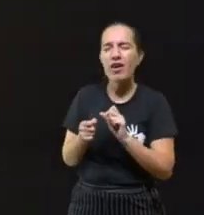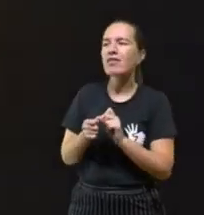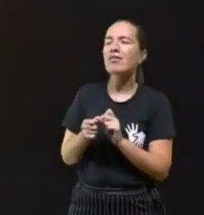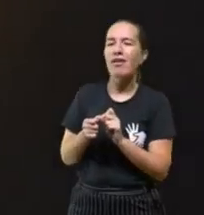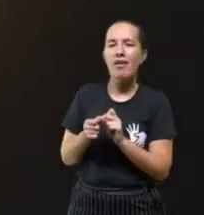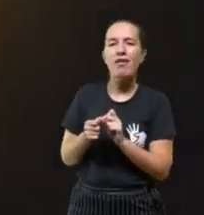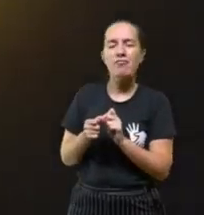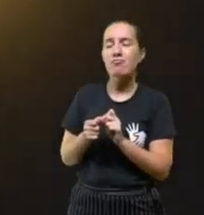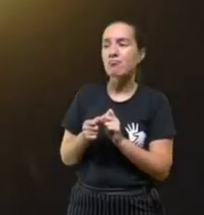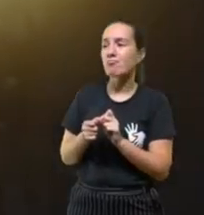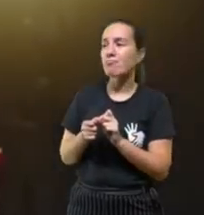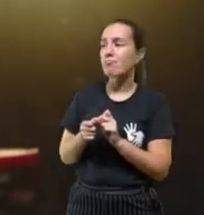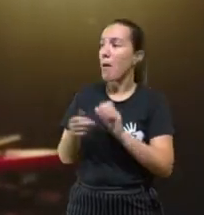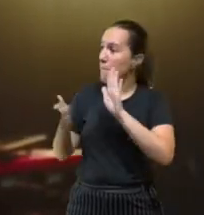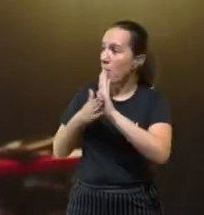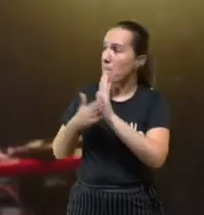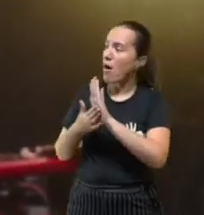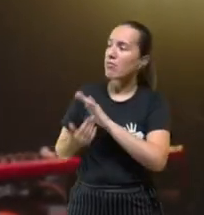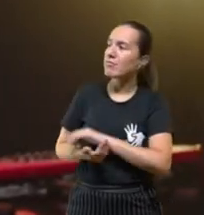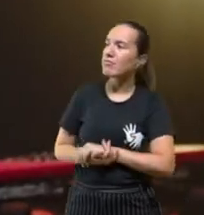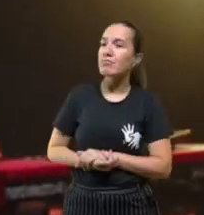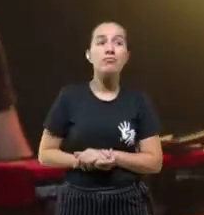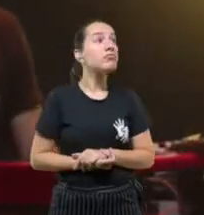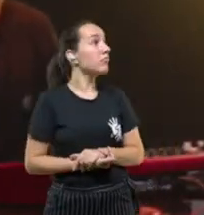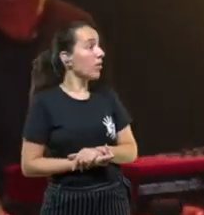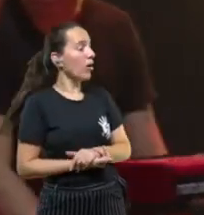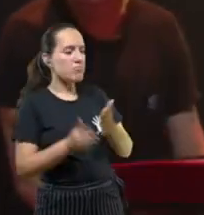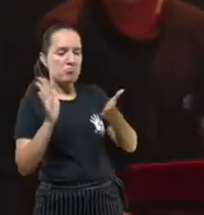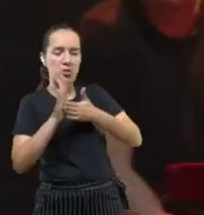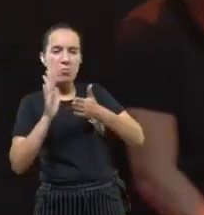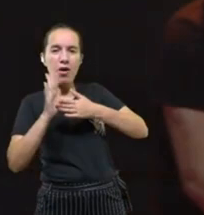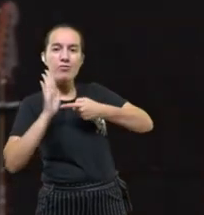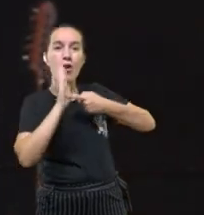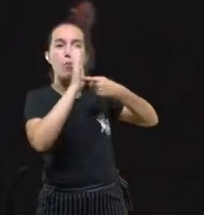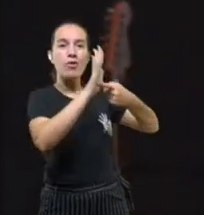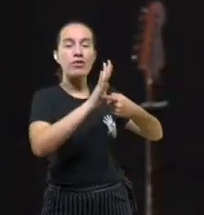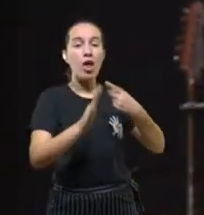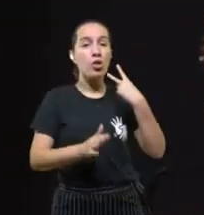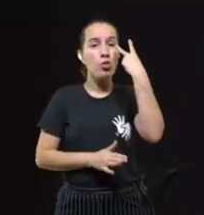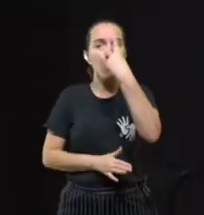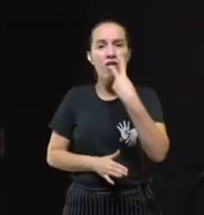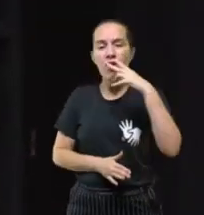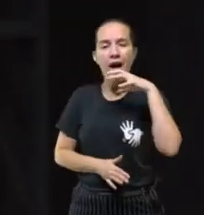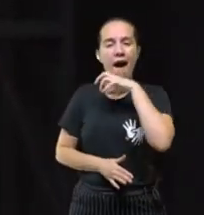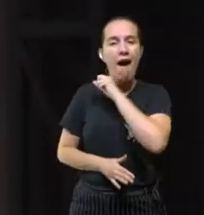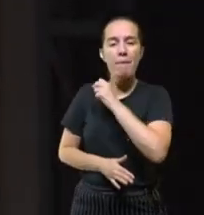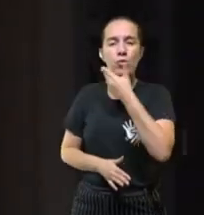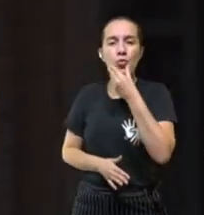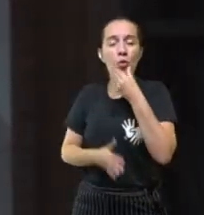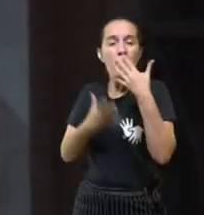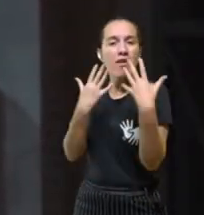faz uma proposta. Eu fiz uma proposta, em 2 horas aceitaram e eu comprei uma casa.